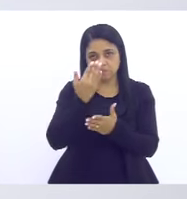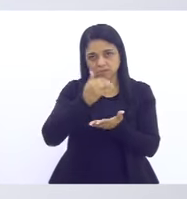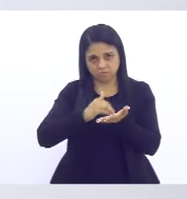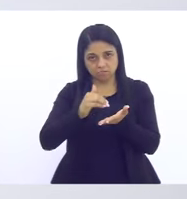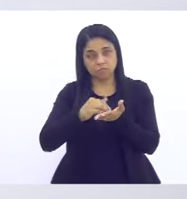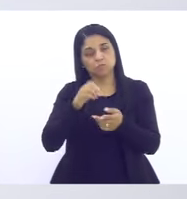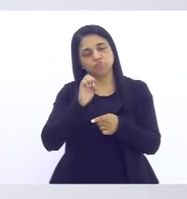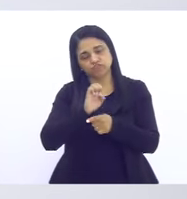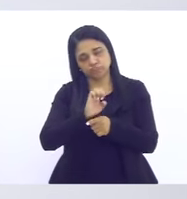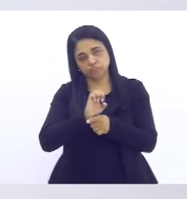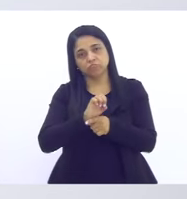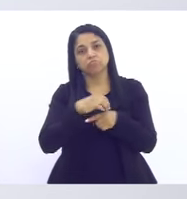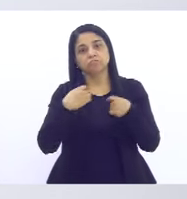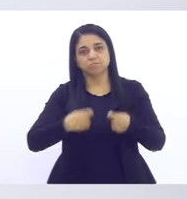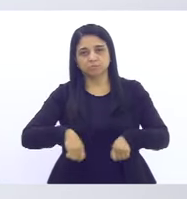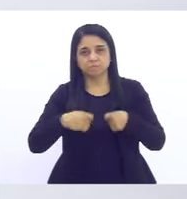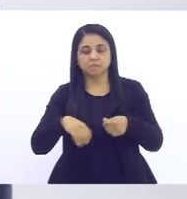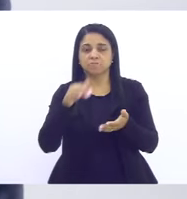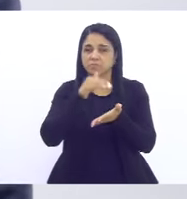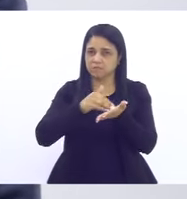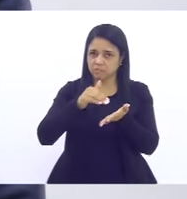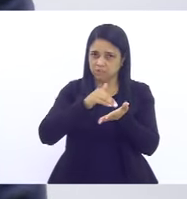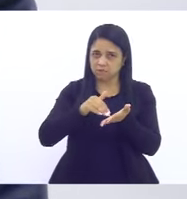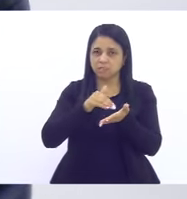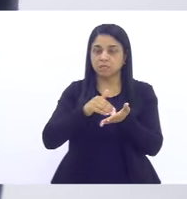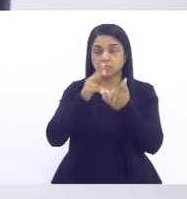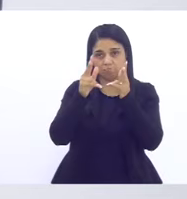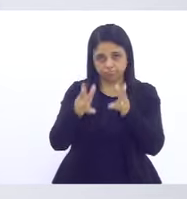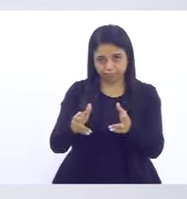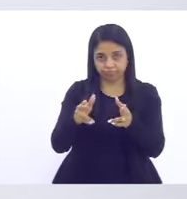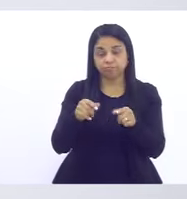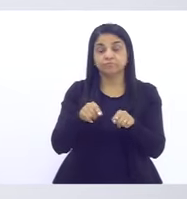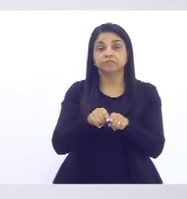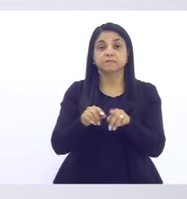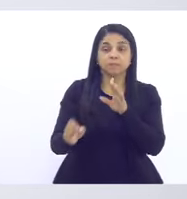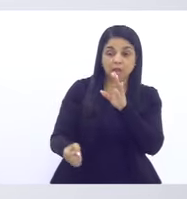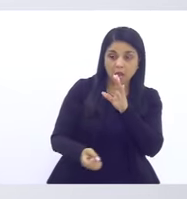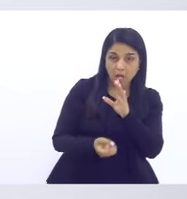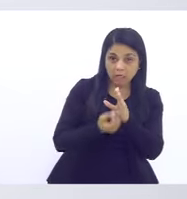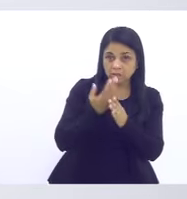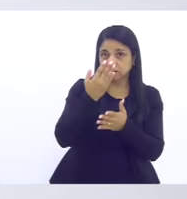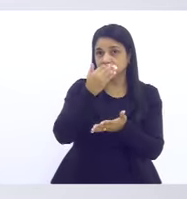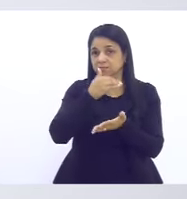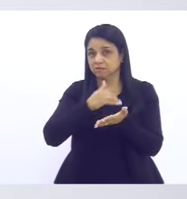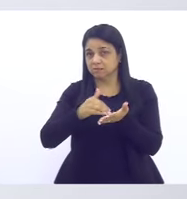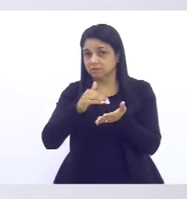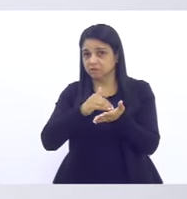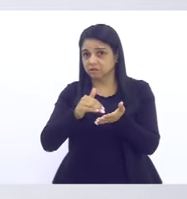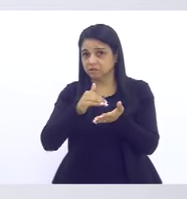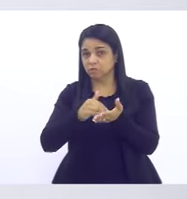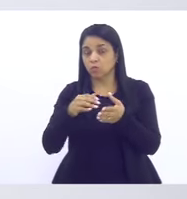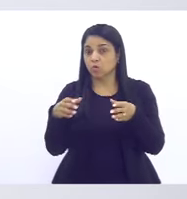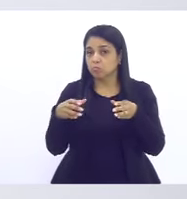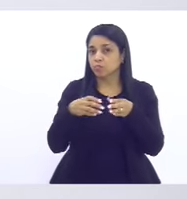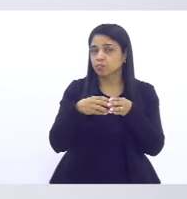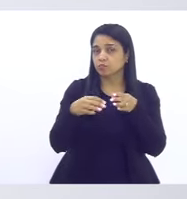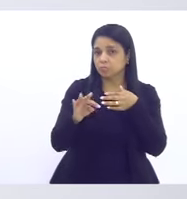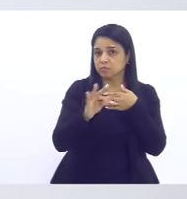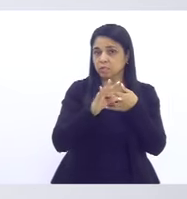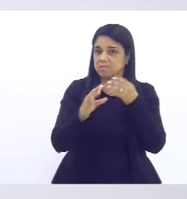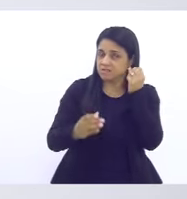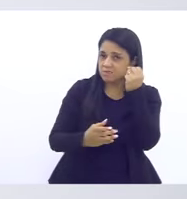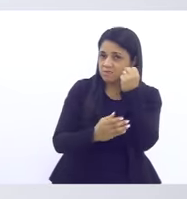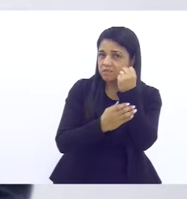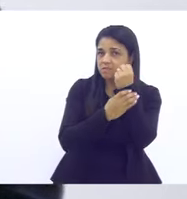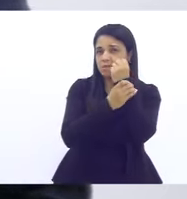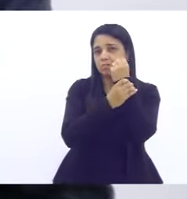precisava de uma secretaria como essa, mas mais do que a criação dela, a criação de um corpo técnico que traga segurança